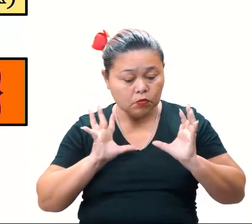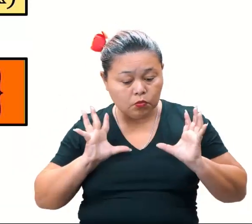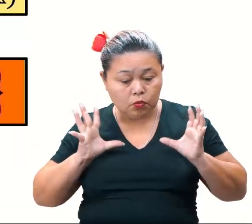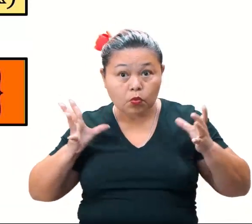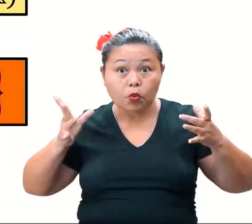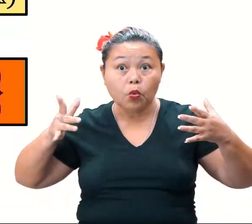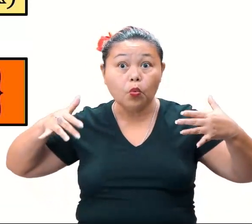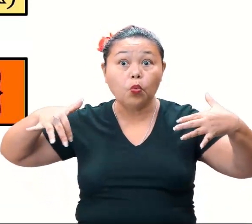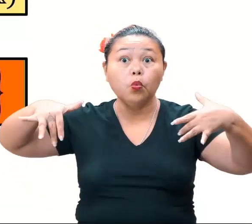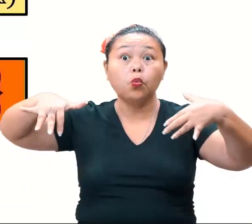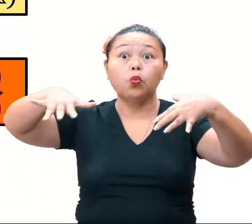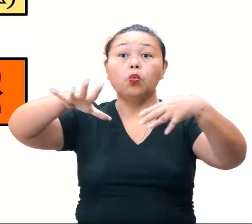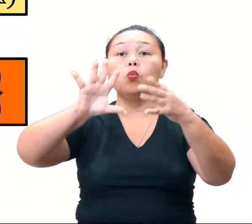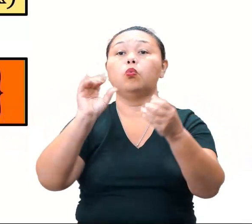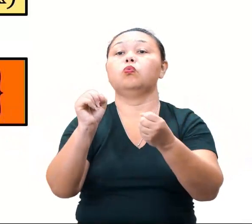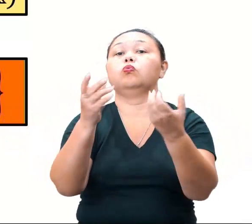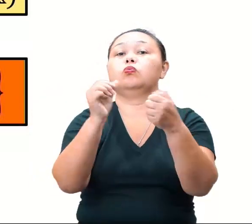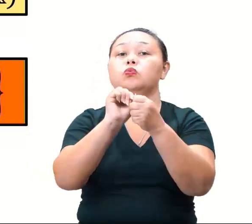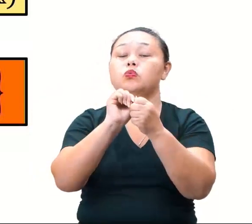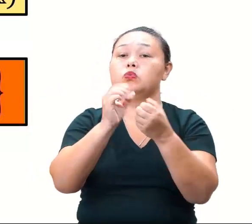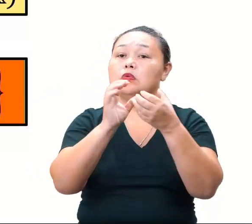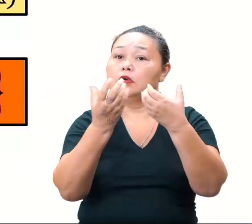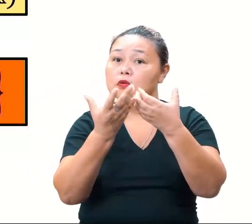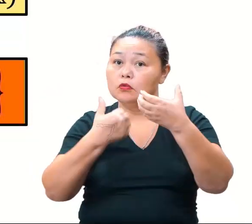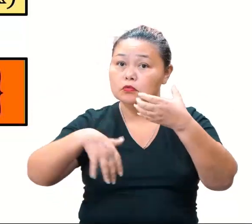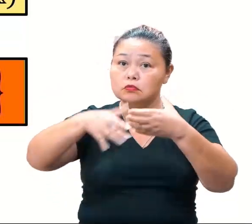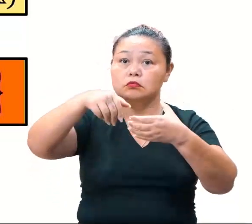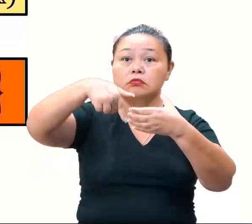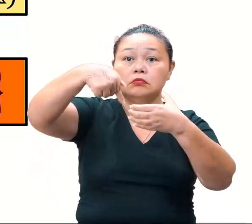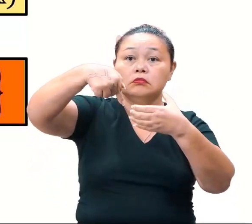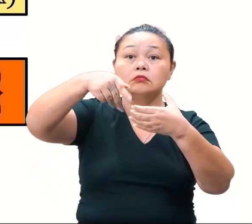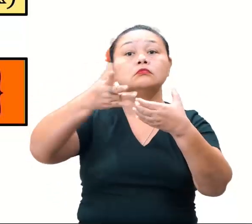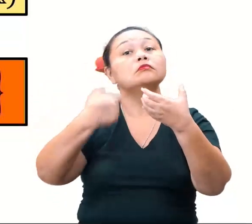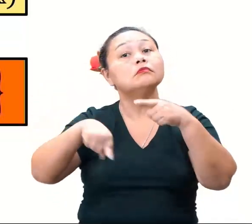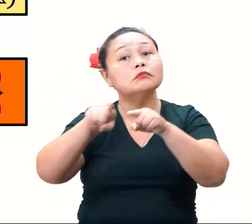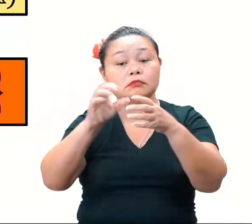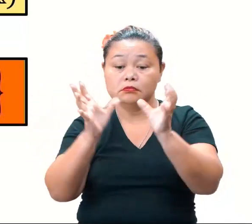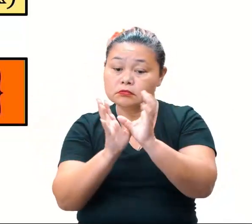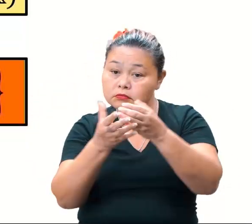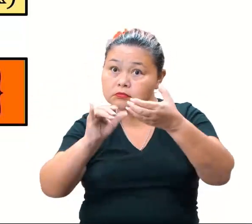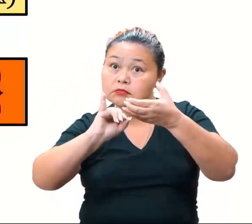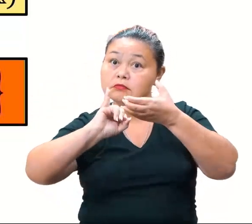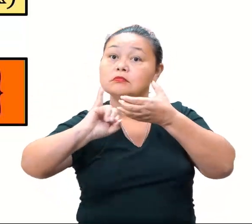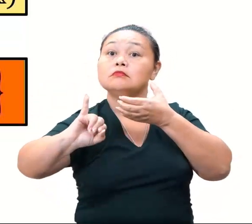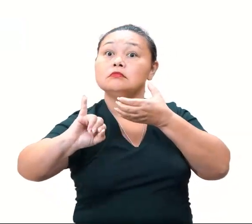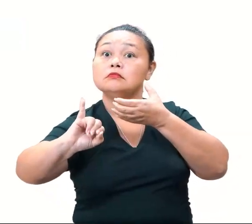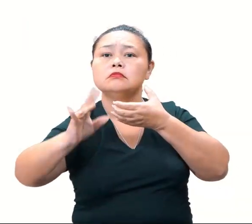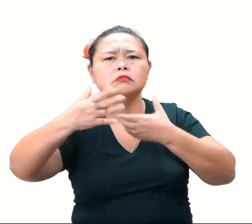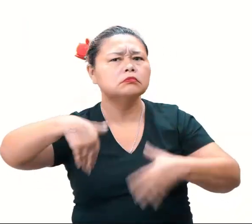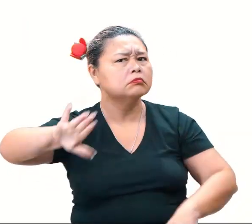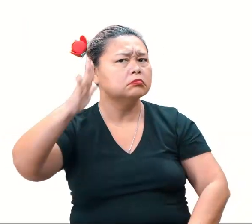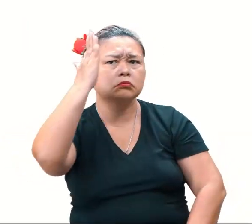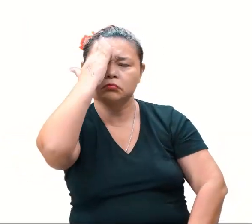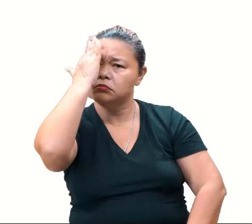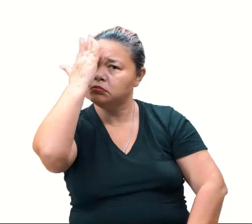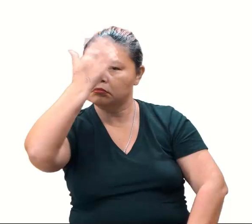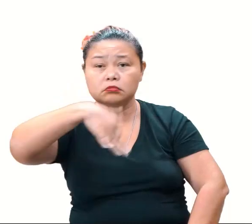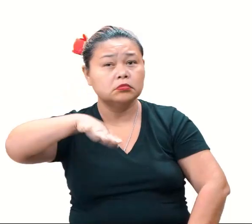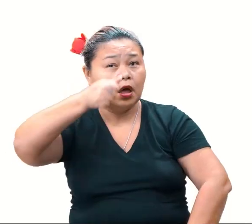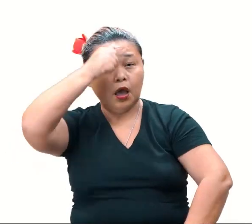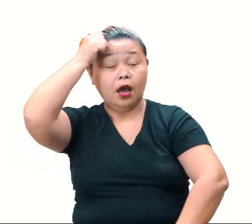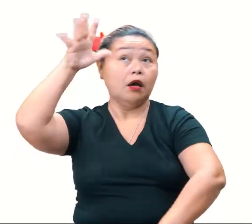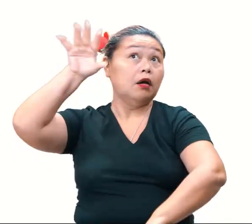mundo, entre os racionais e os irracionais. E eles já estão careca de saber, careca de ouvir.